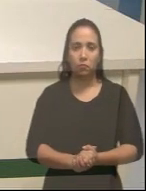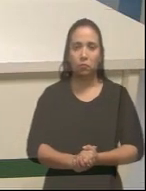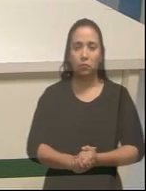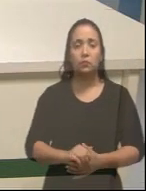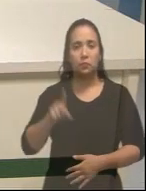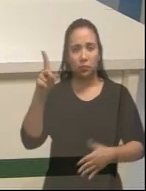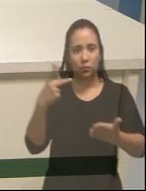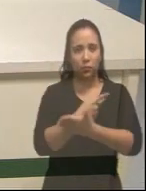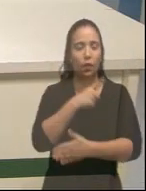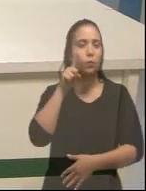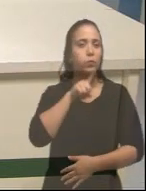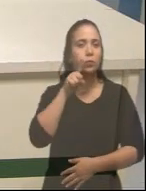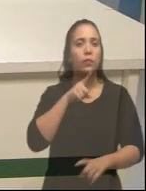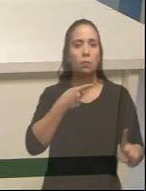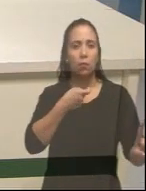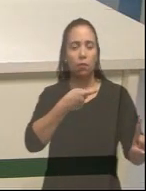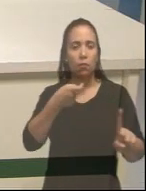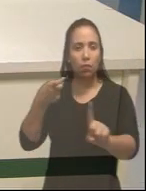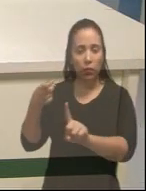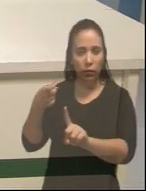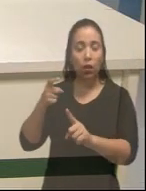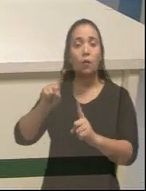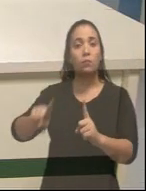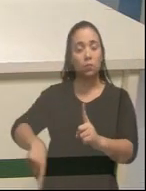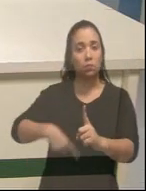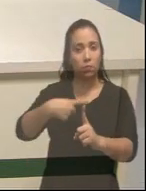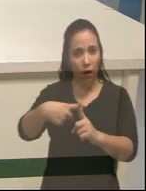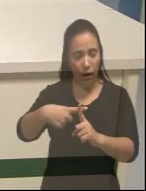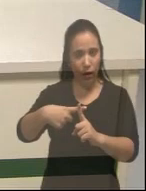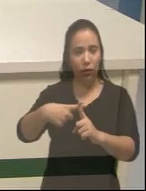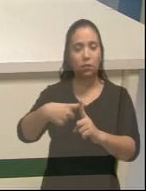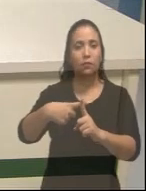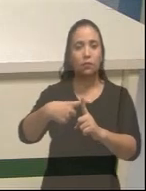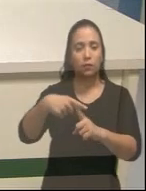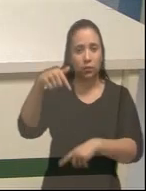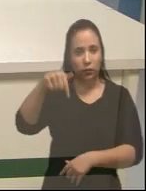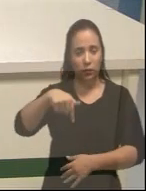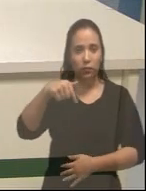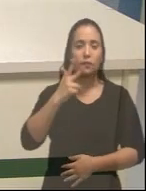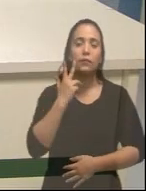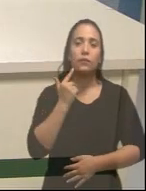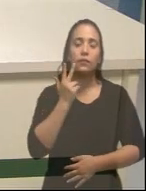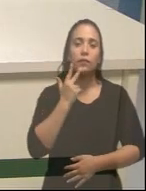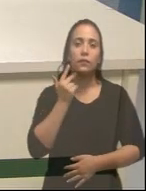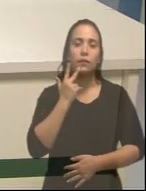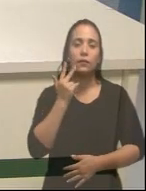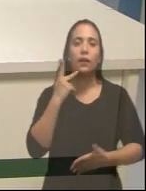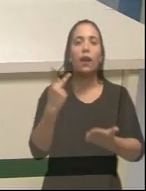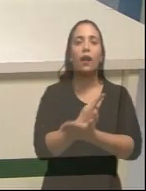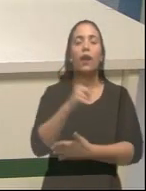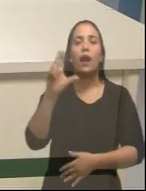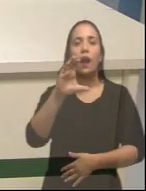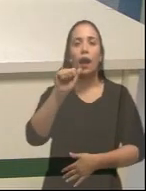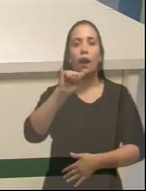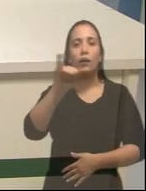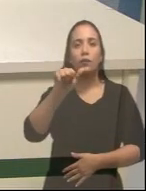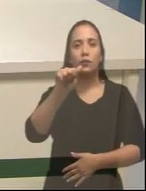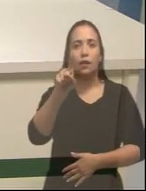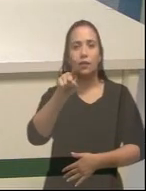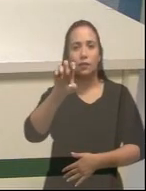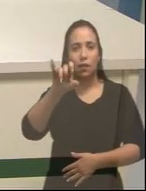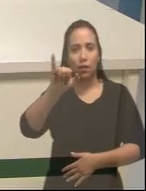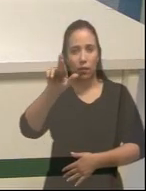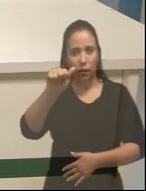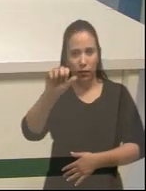Aquele massacre nos Estados Unidos e esse massacre aqui que aconteceu no bairro de Cajazeiras, aqui em